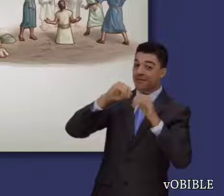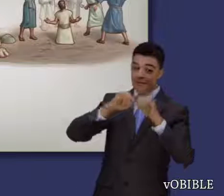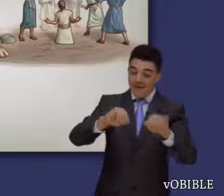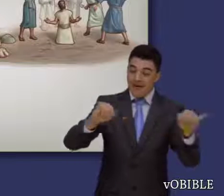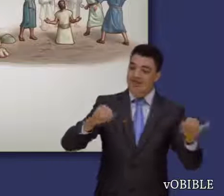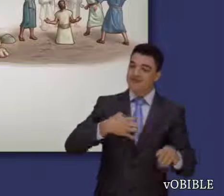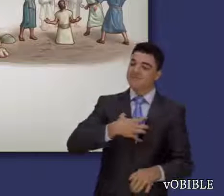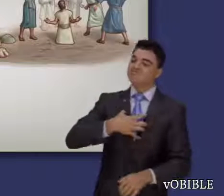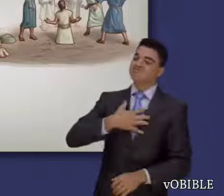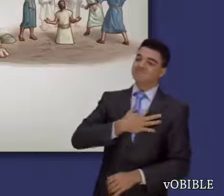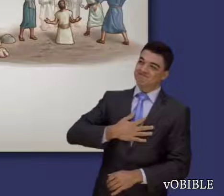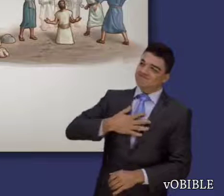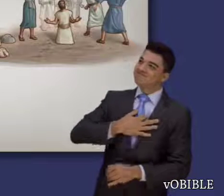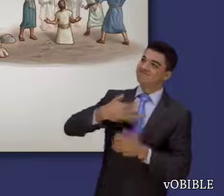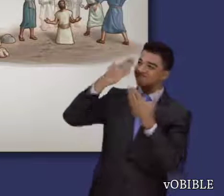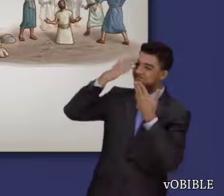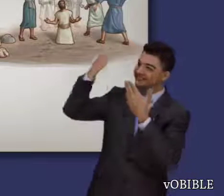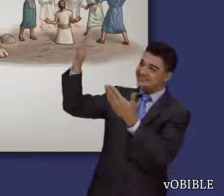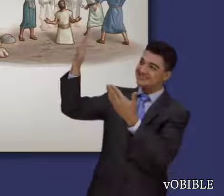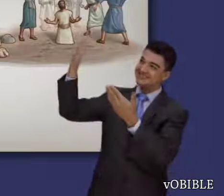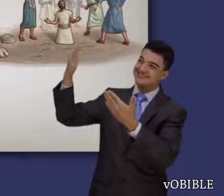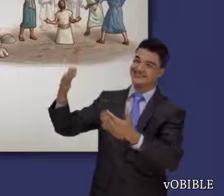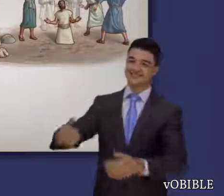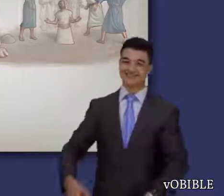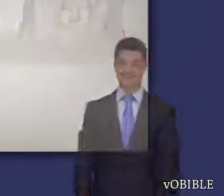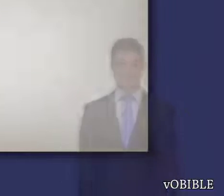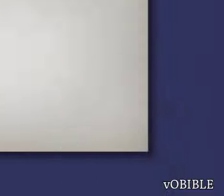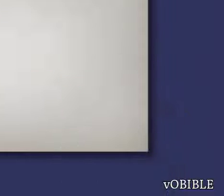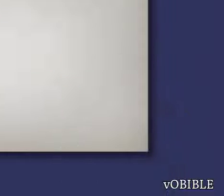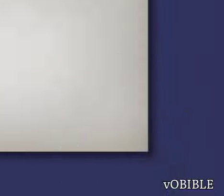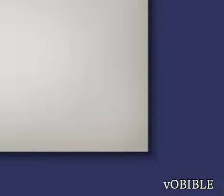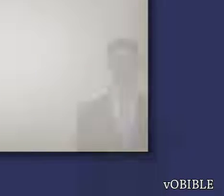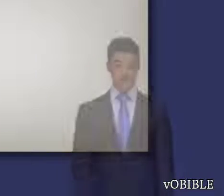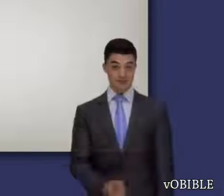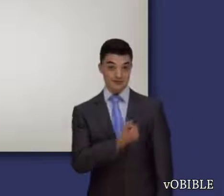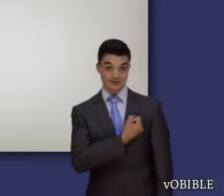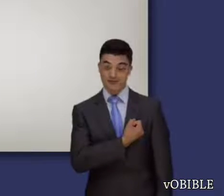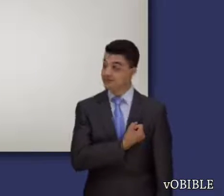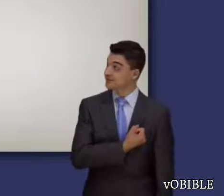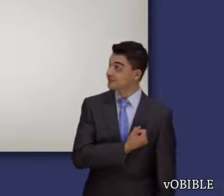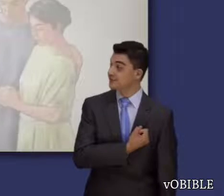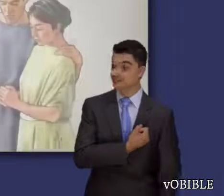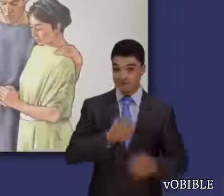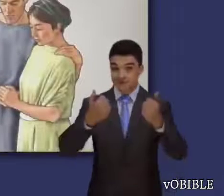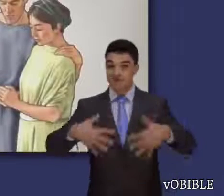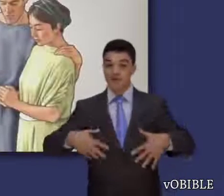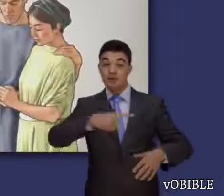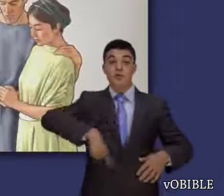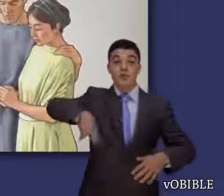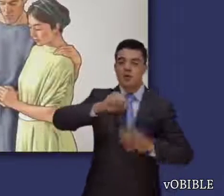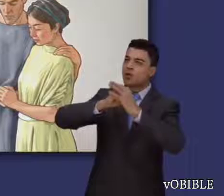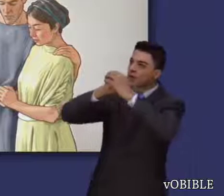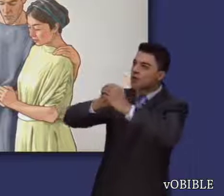homem justo. Por isso, Jesus deu um ministério para Paulo cuidar. No capítulo 2, Paulo diz que nós